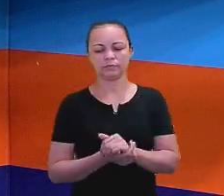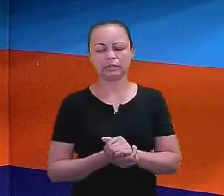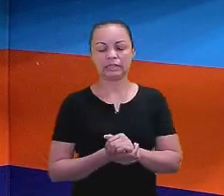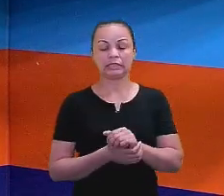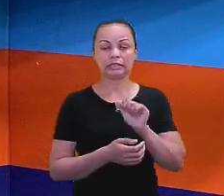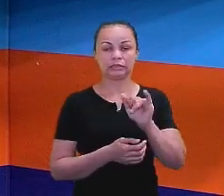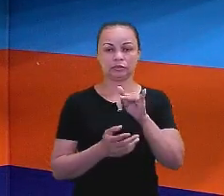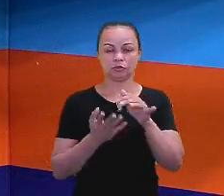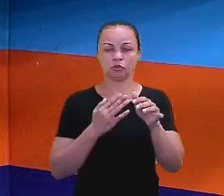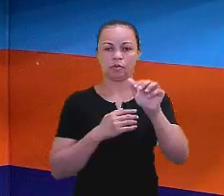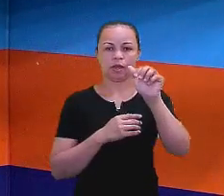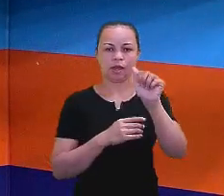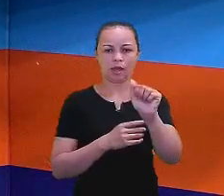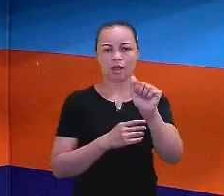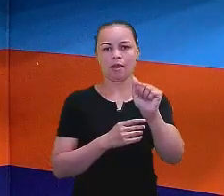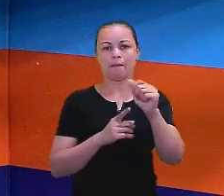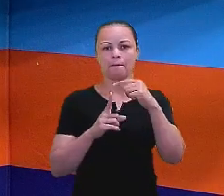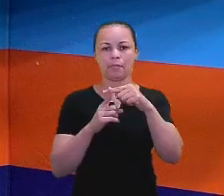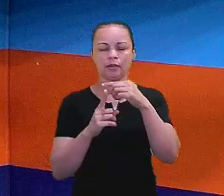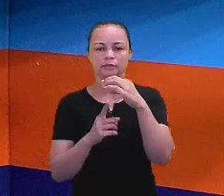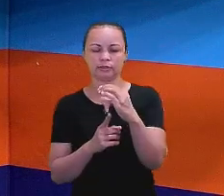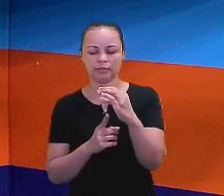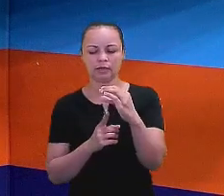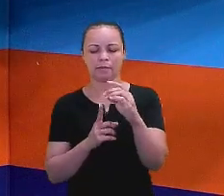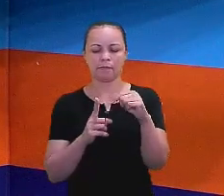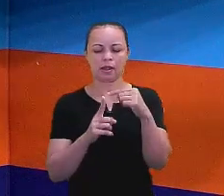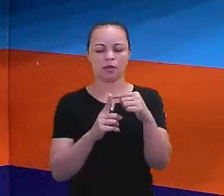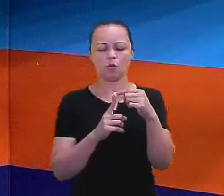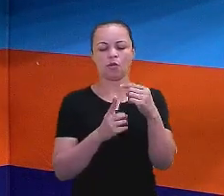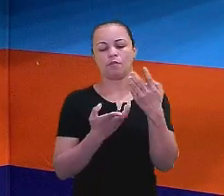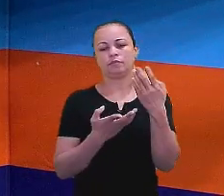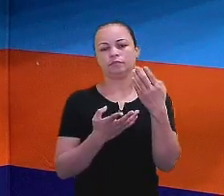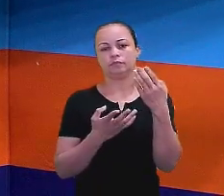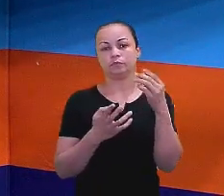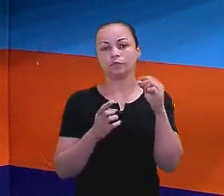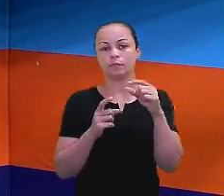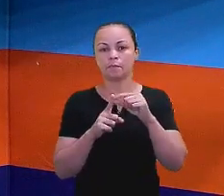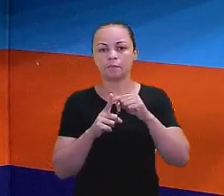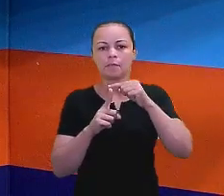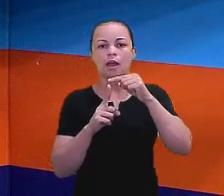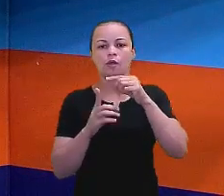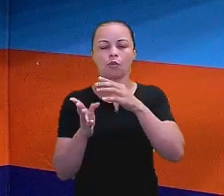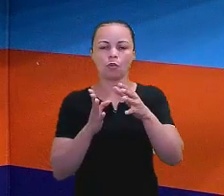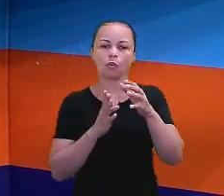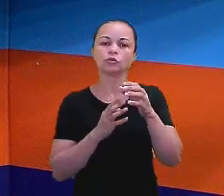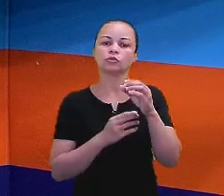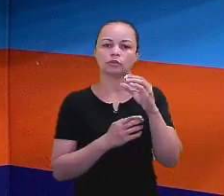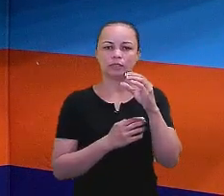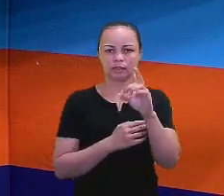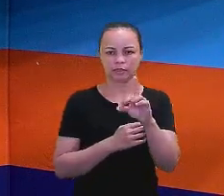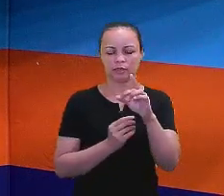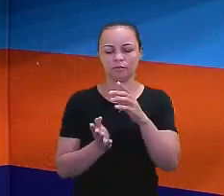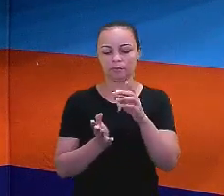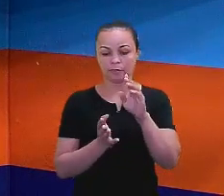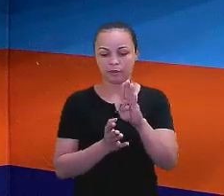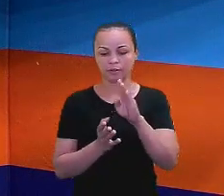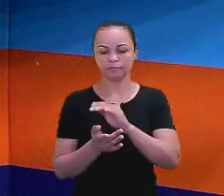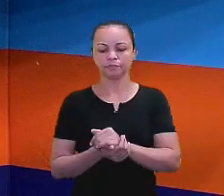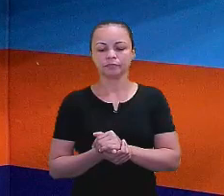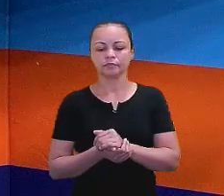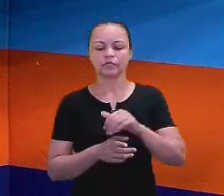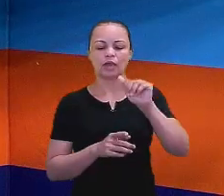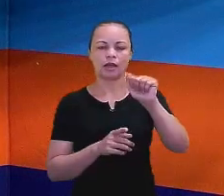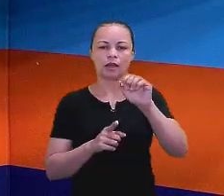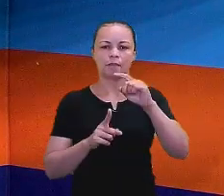mais C, maior do que B. E se eu somar A mais B, vai ser maior do que C, tá? Então,